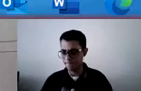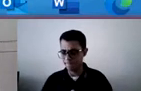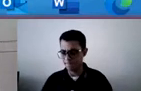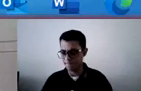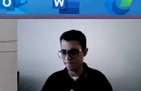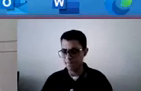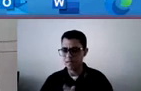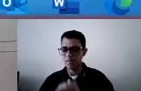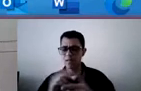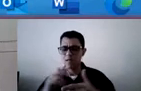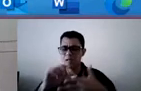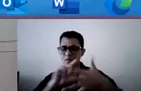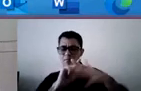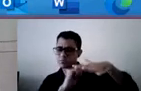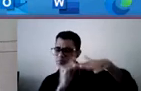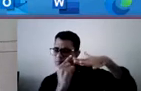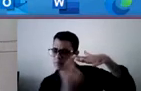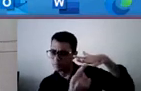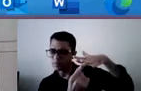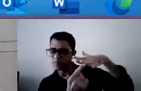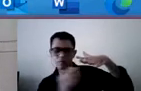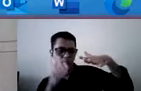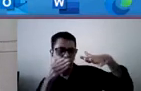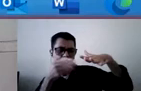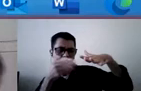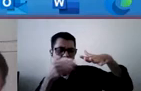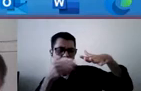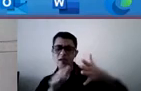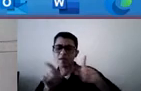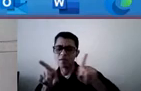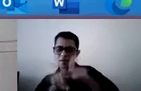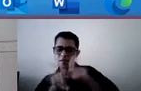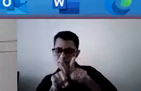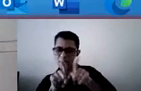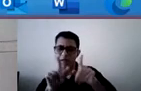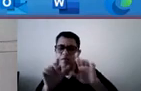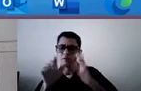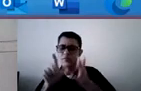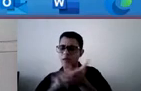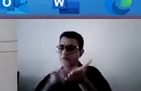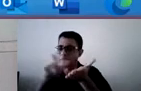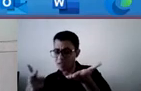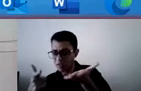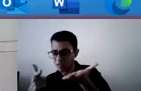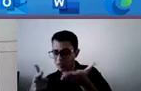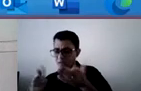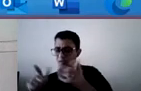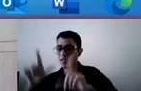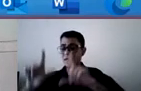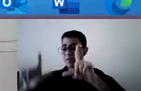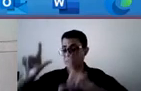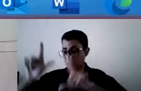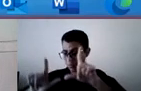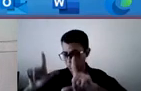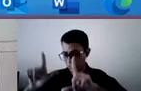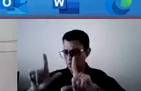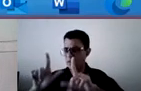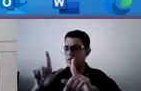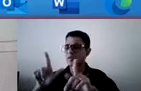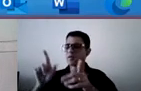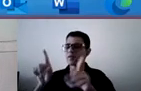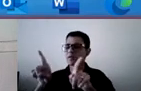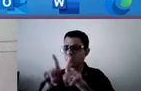redes sociais, mídias digitais, a mídia impressa, a mídia televisiva, que a gente tem que